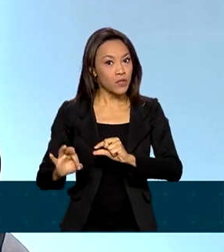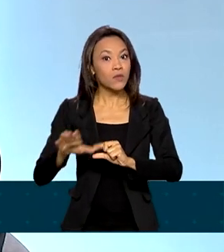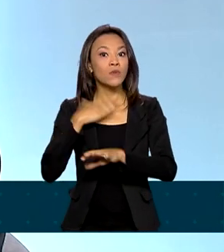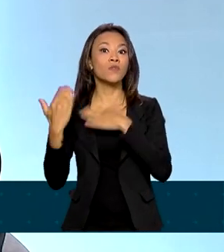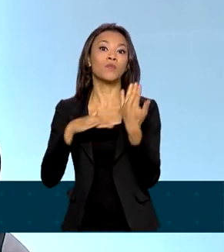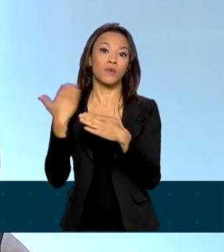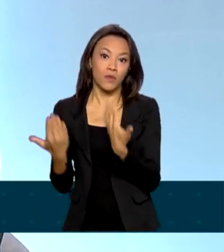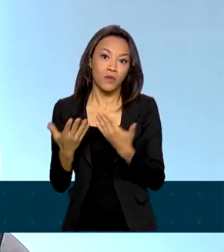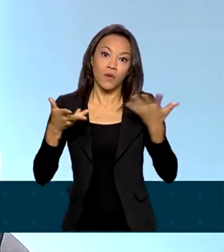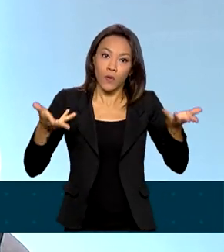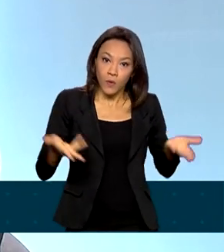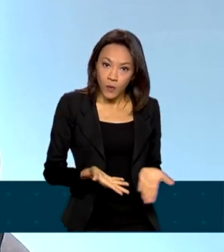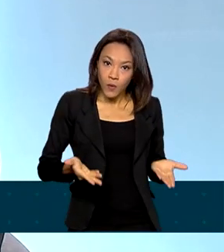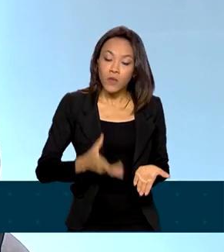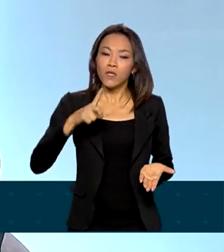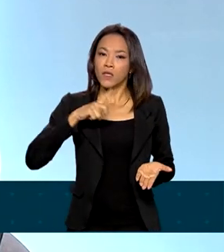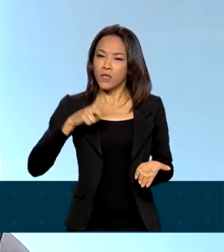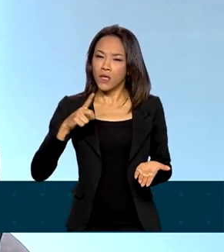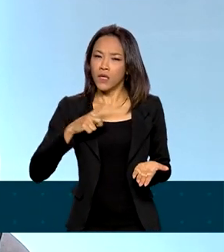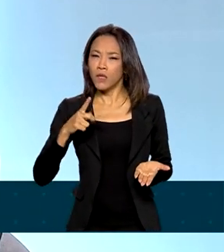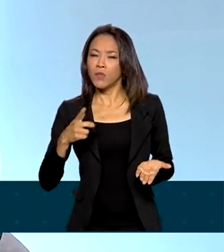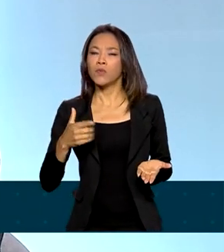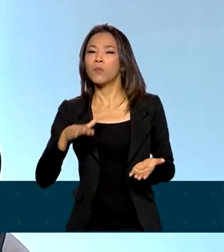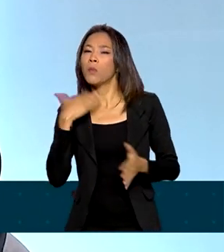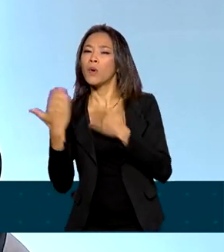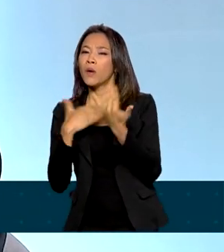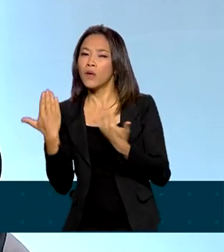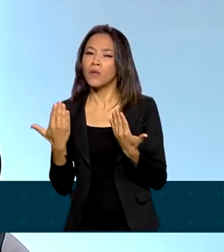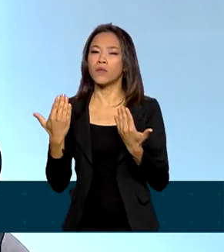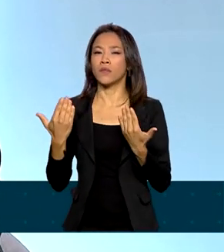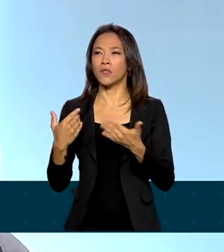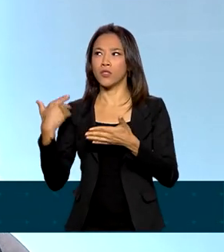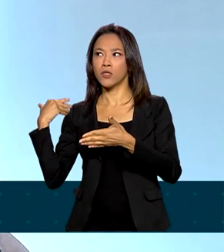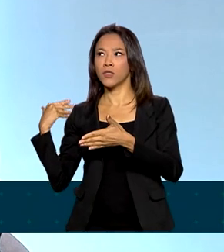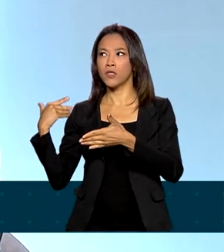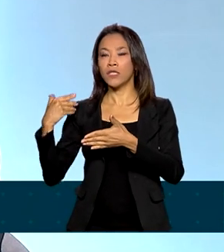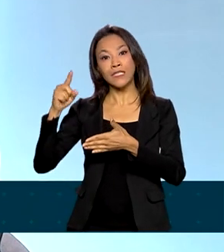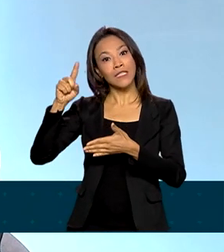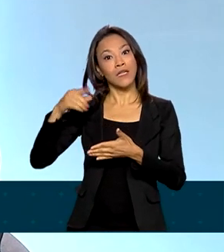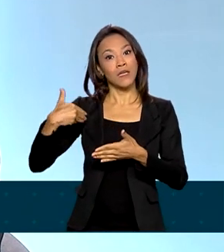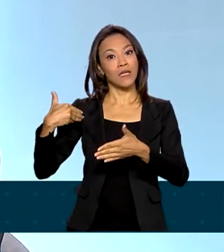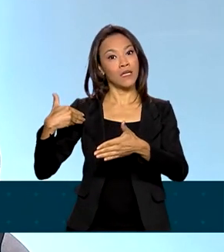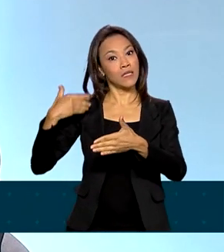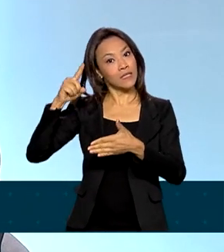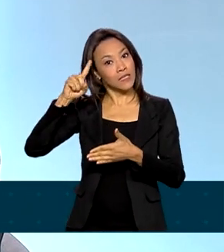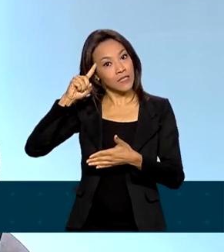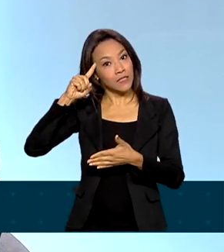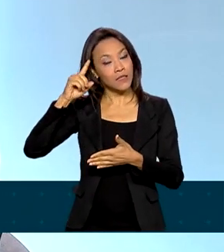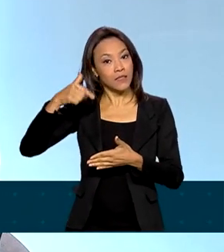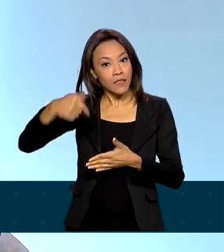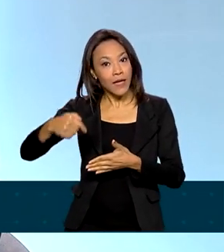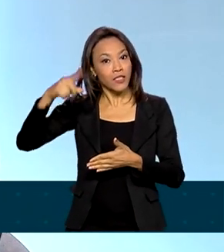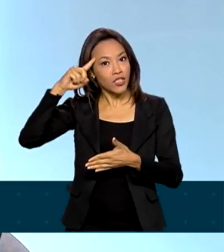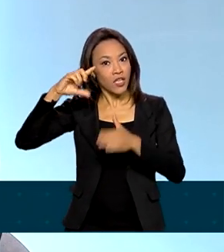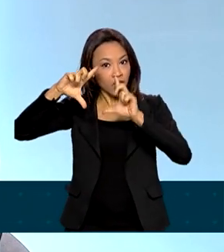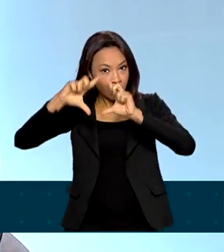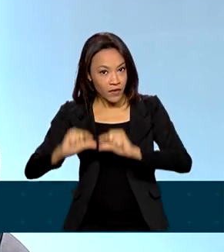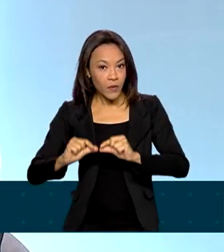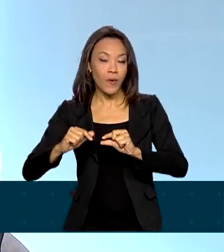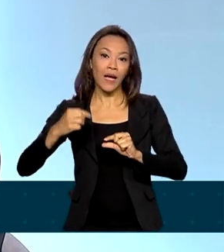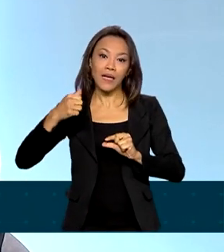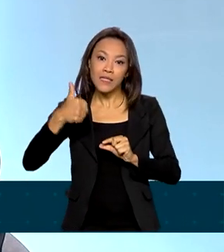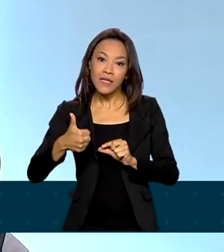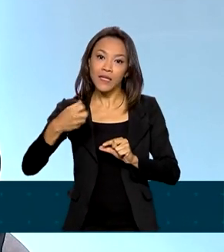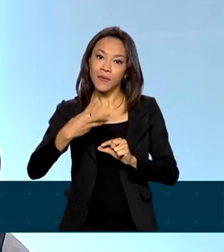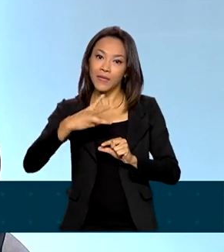óbitos. Hoje nós temos uma média móvel de óbitos nos últimos sete dias inferior a 130 casos.